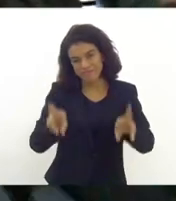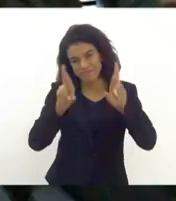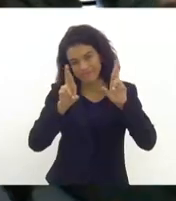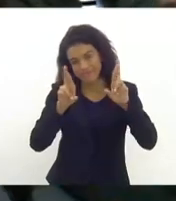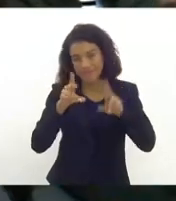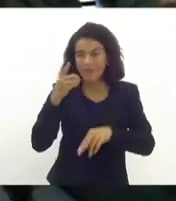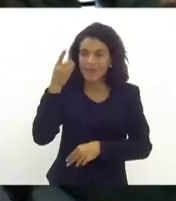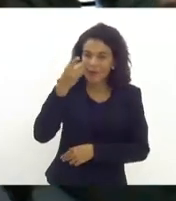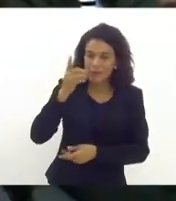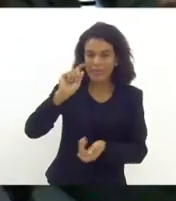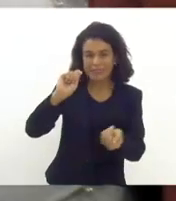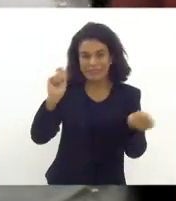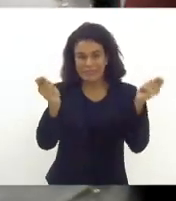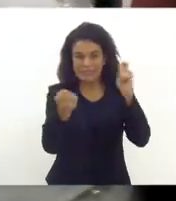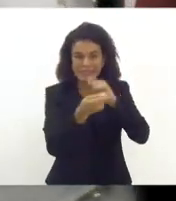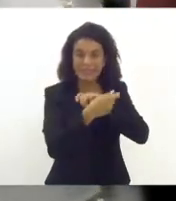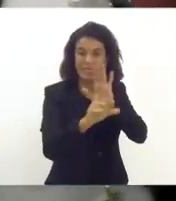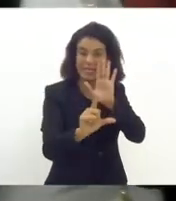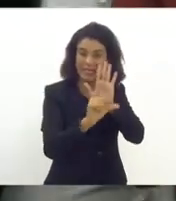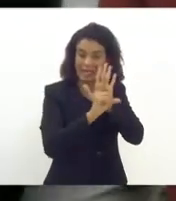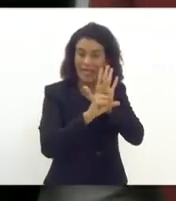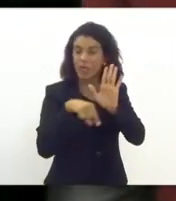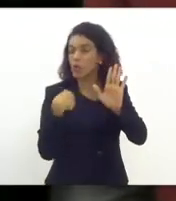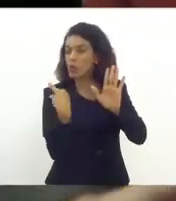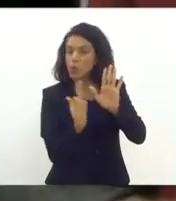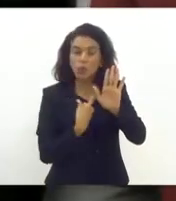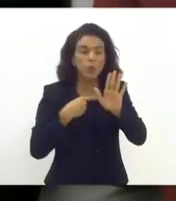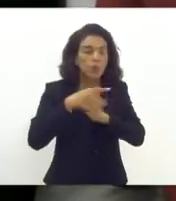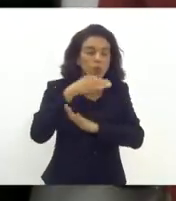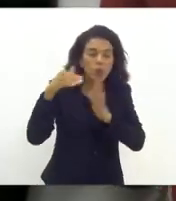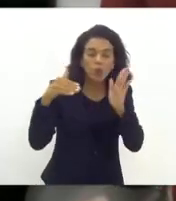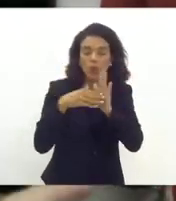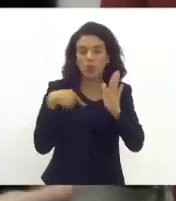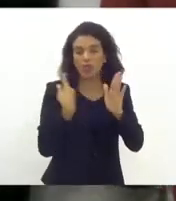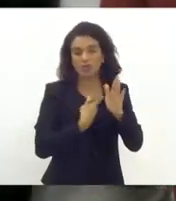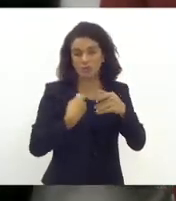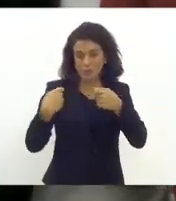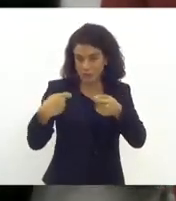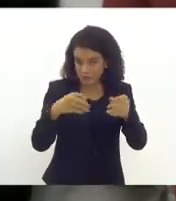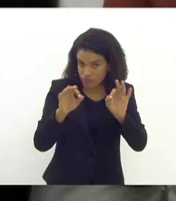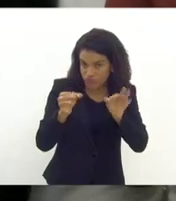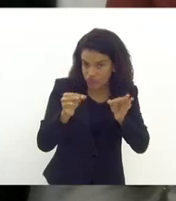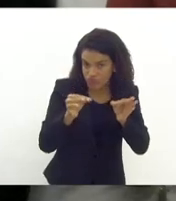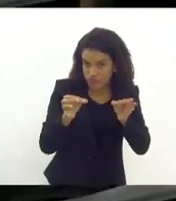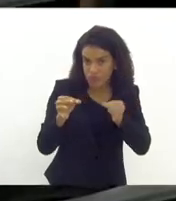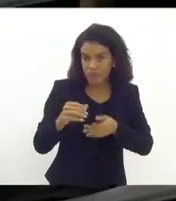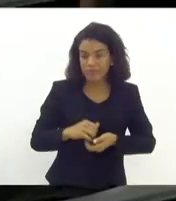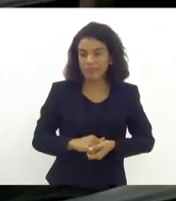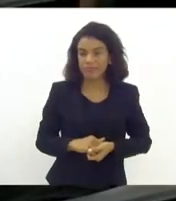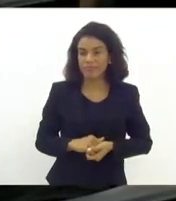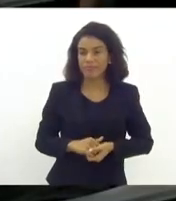deputada que a gente transforma em lei aquilo que a gente precisa não é gente